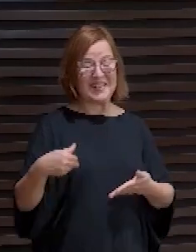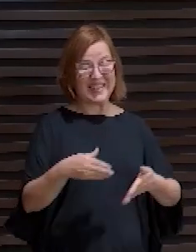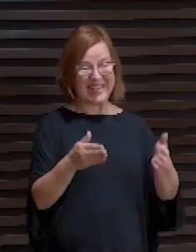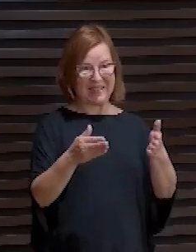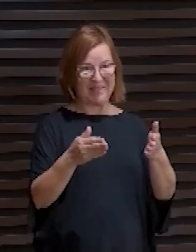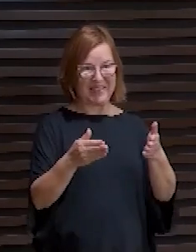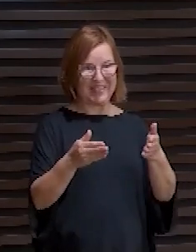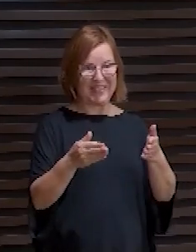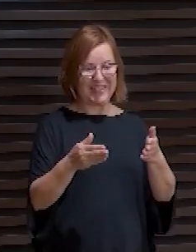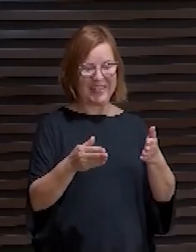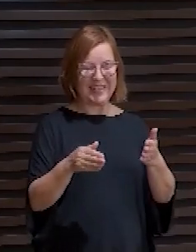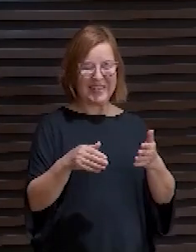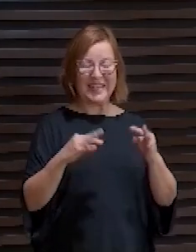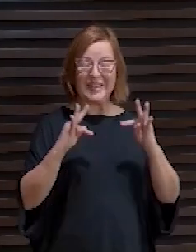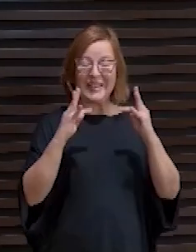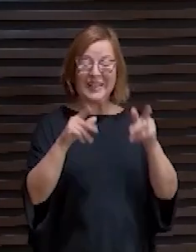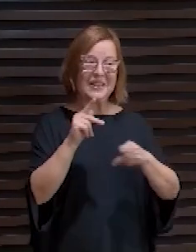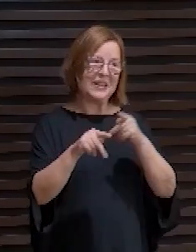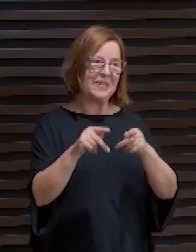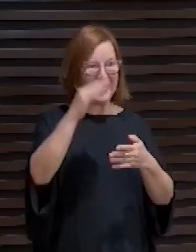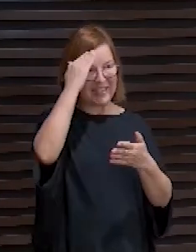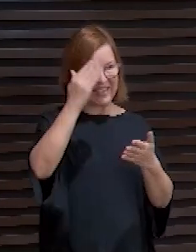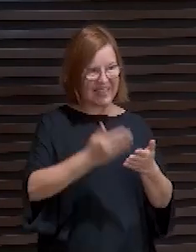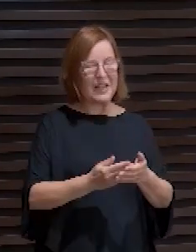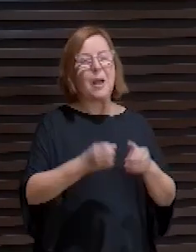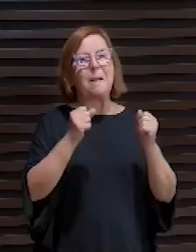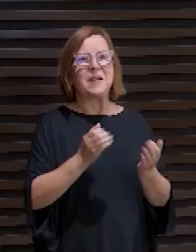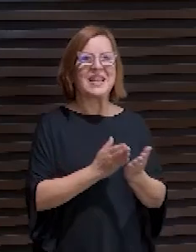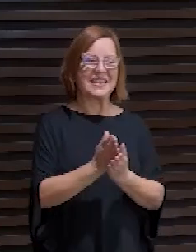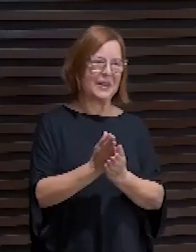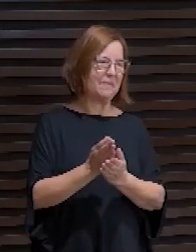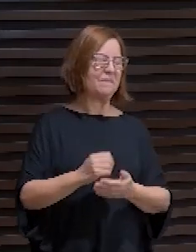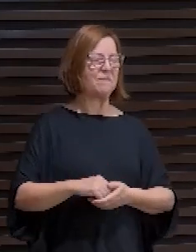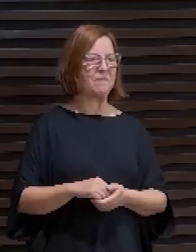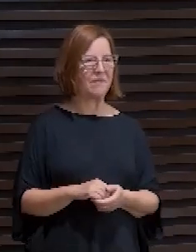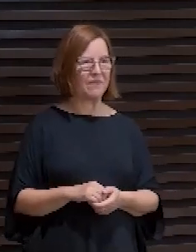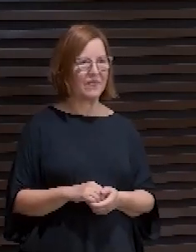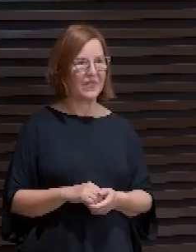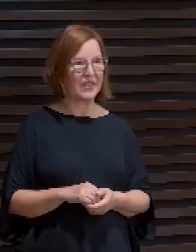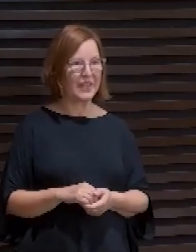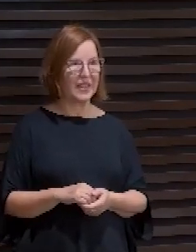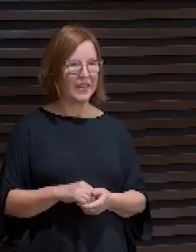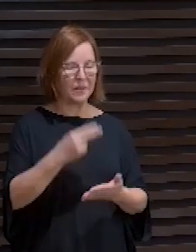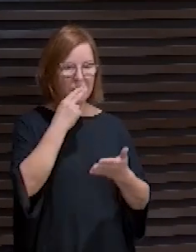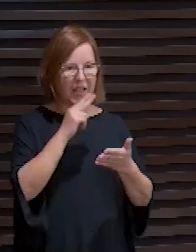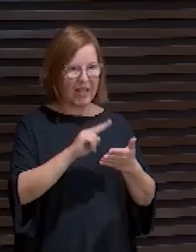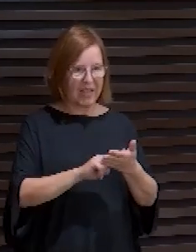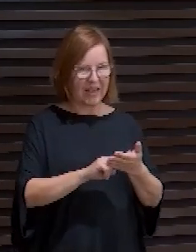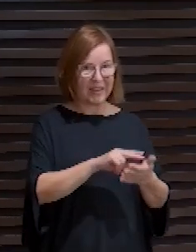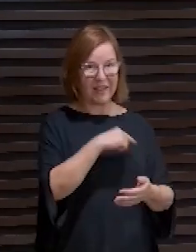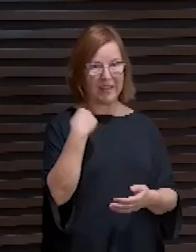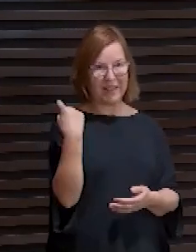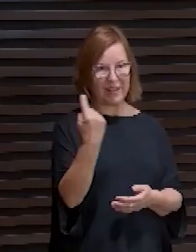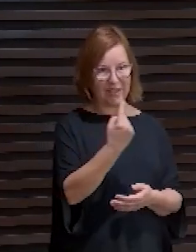entrar os que creem. O autor conduz os seus ouvintes, e conduz a nós também, a concluir